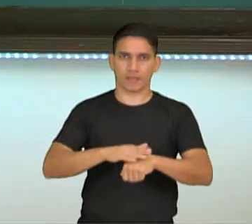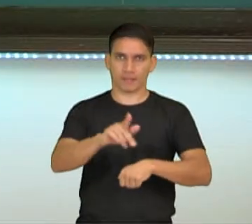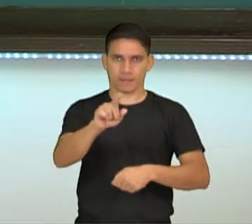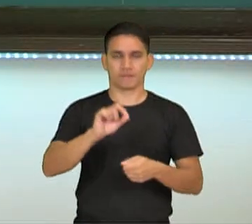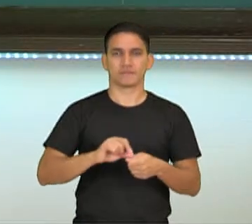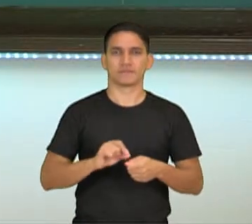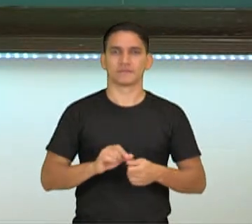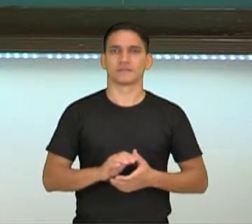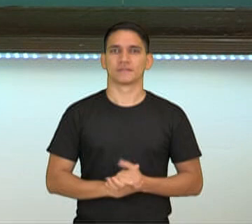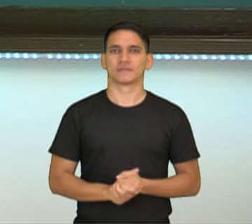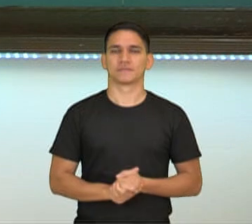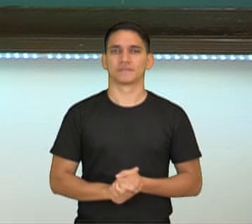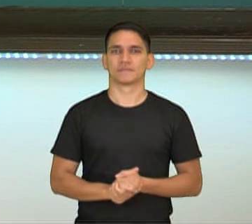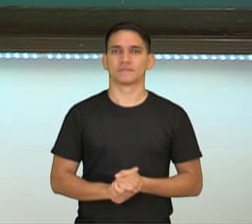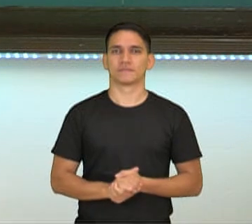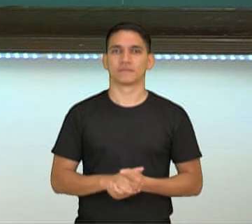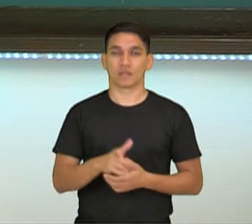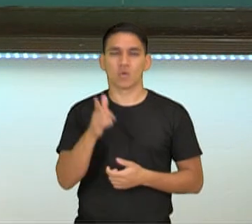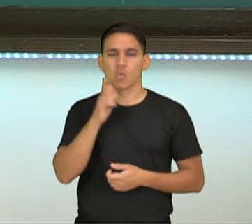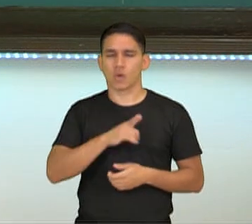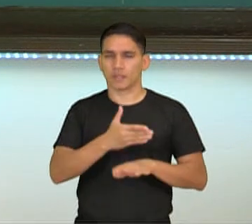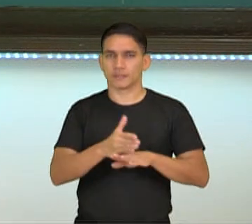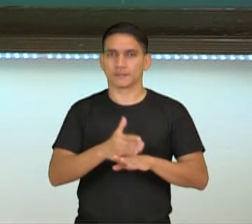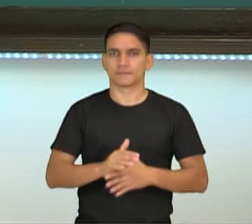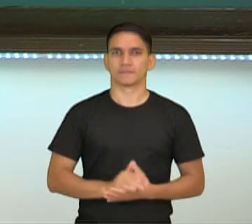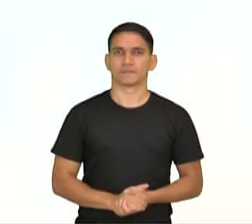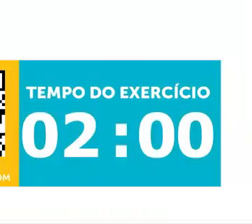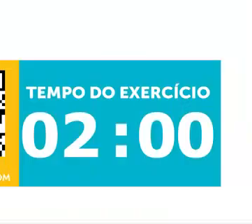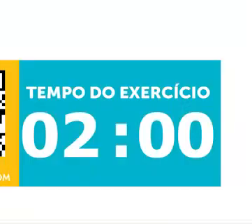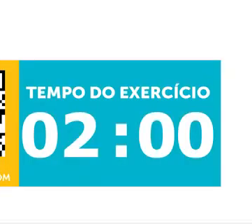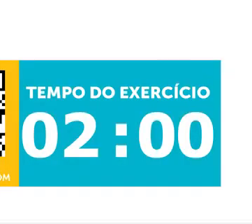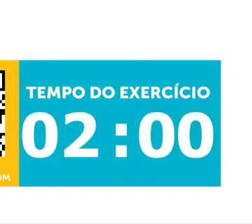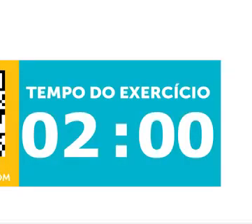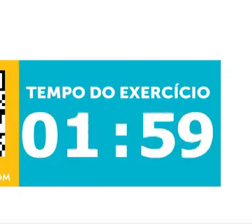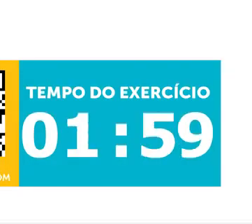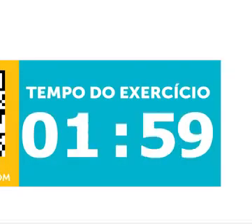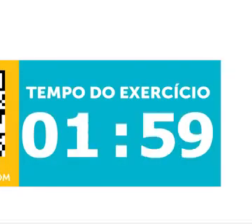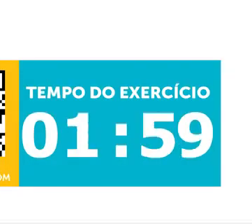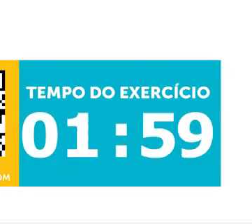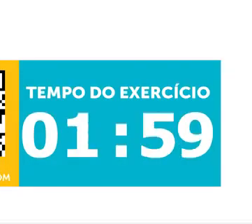só para confundir um pouquinho, para que vocês possam praticar mais.